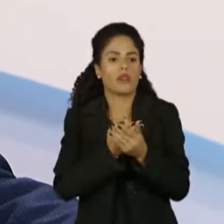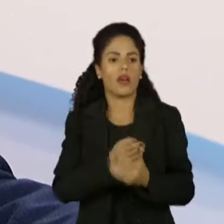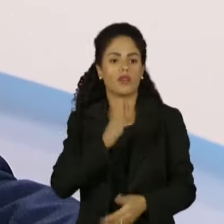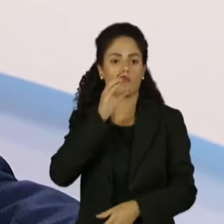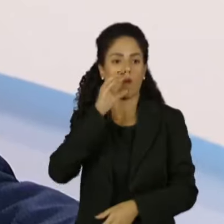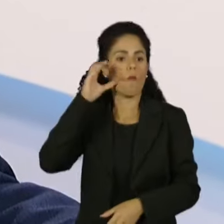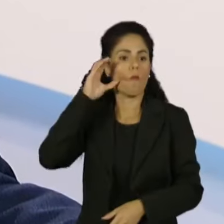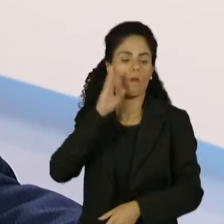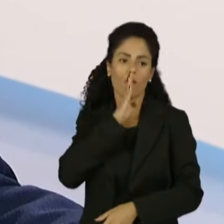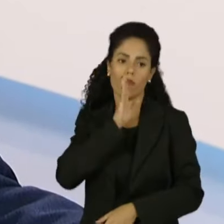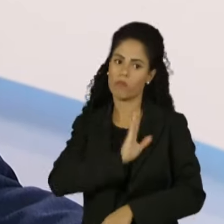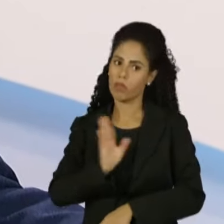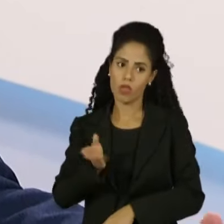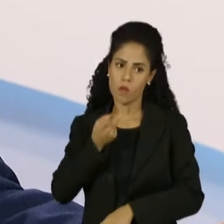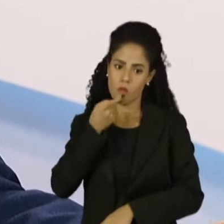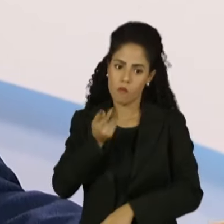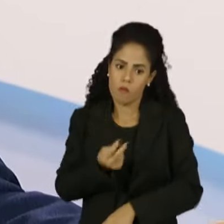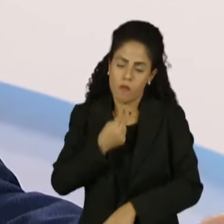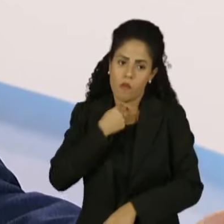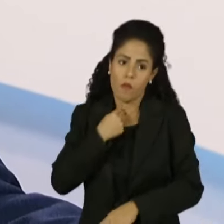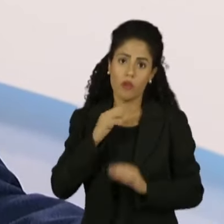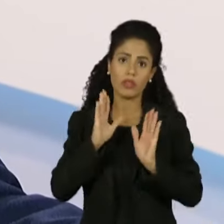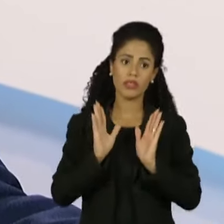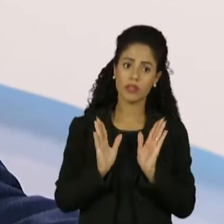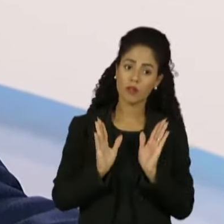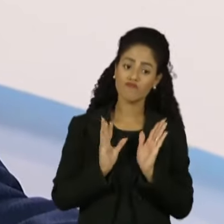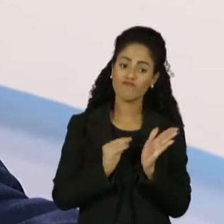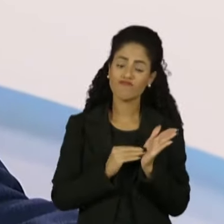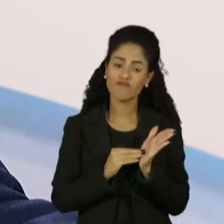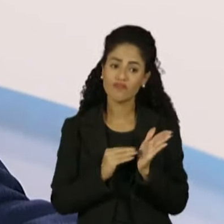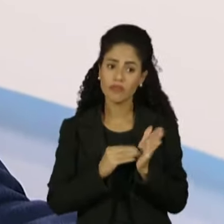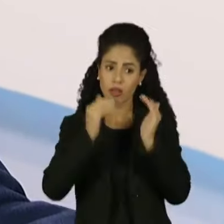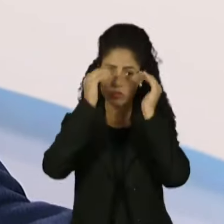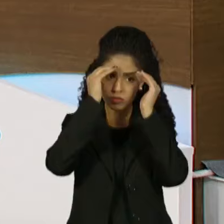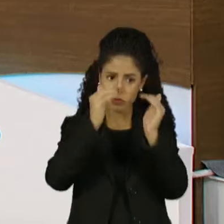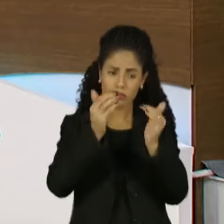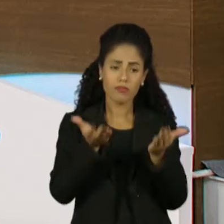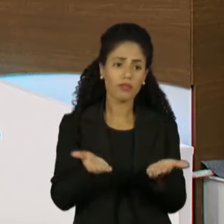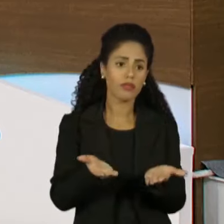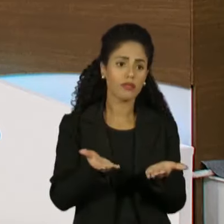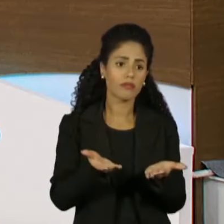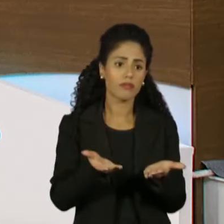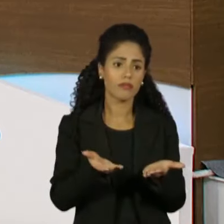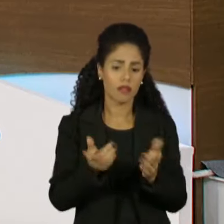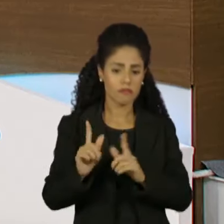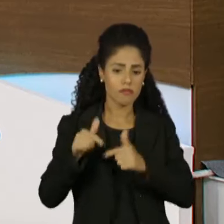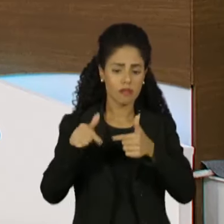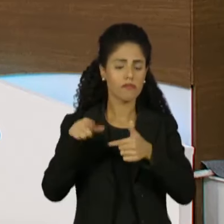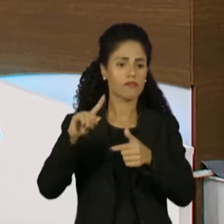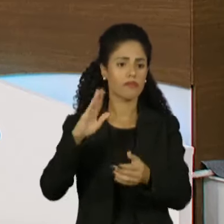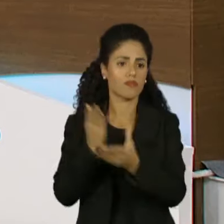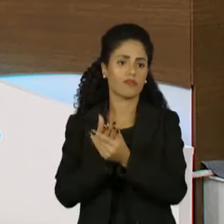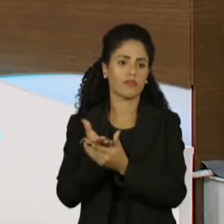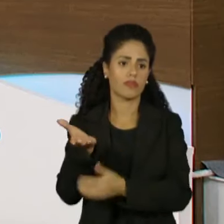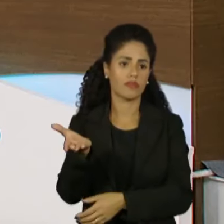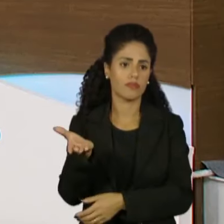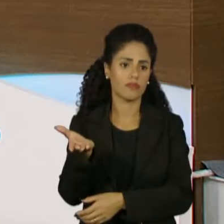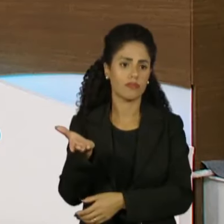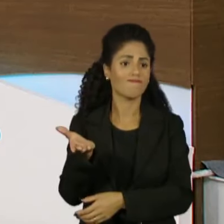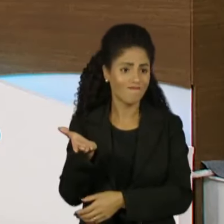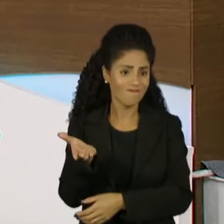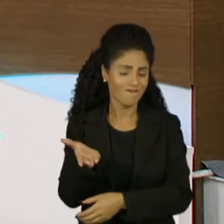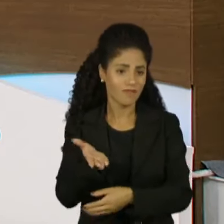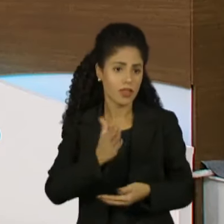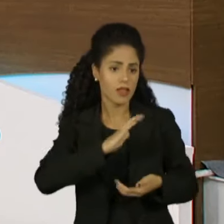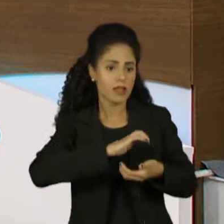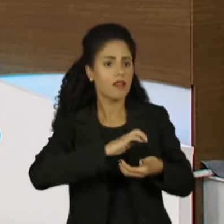judicial correndo. Então, há um certo desrespeito aí, né, à atividade do próprio